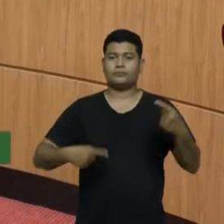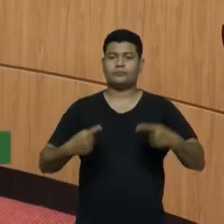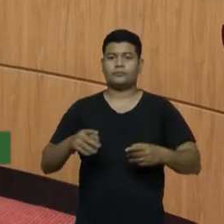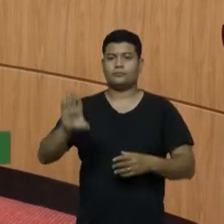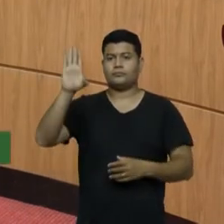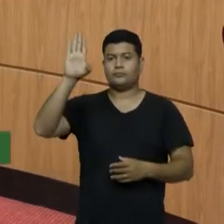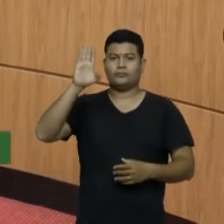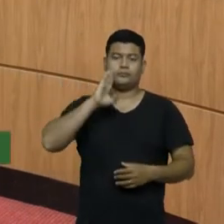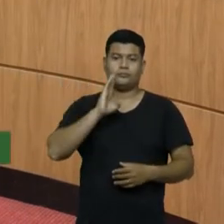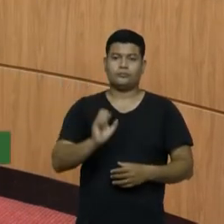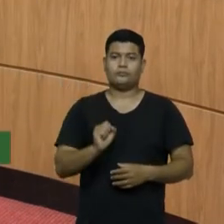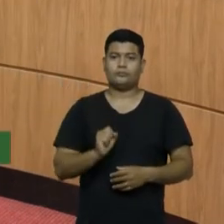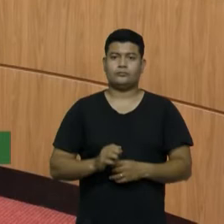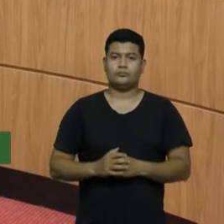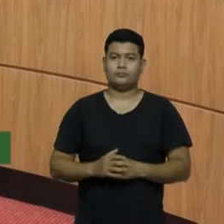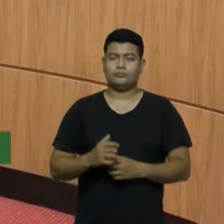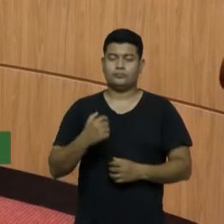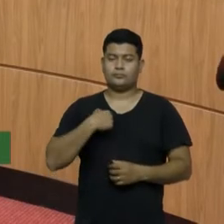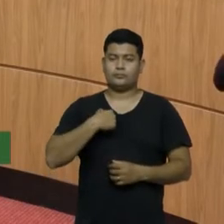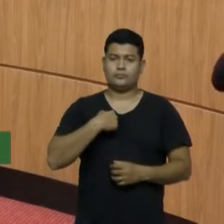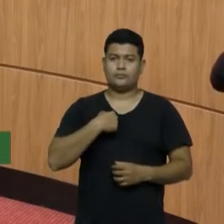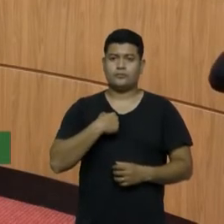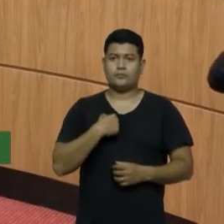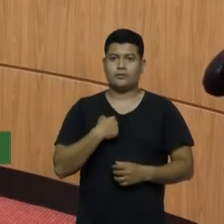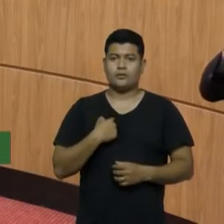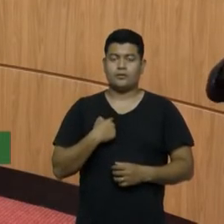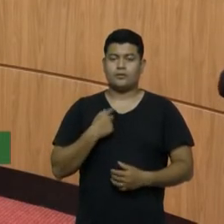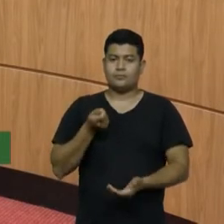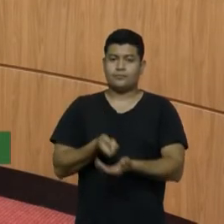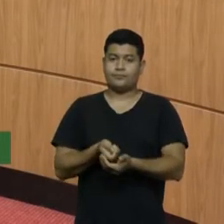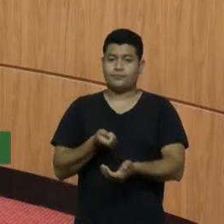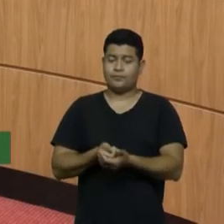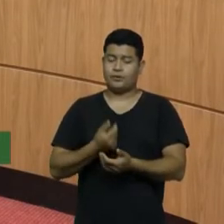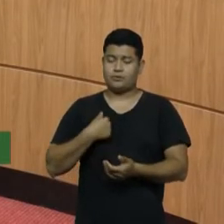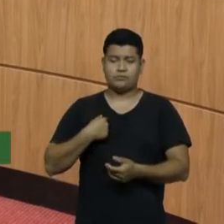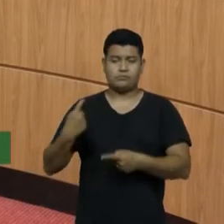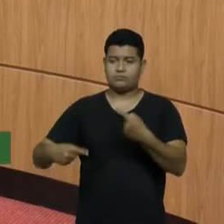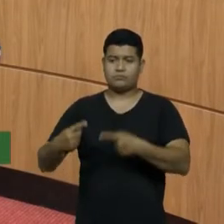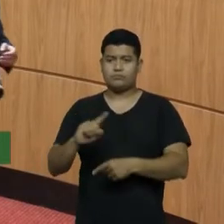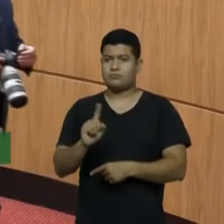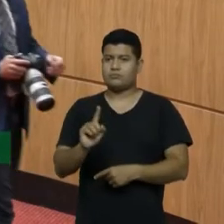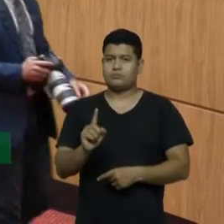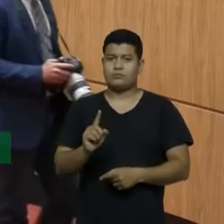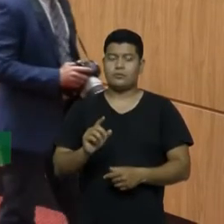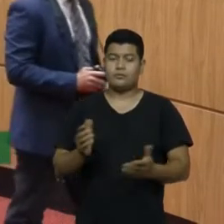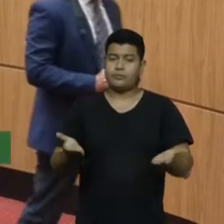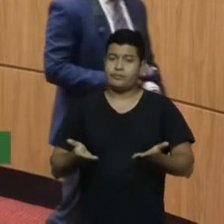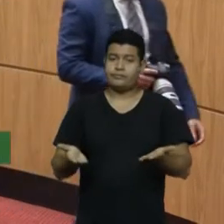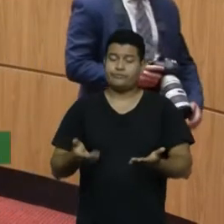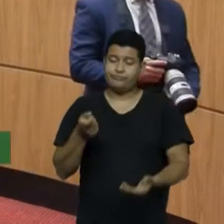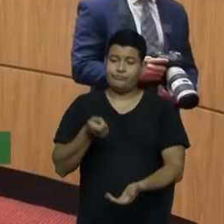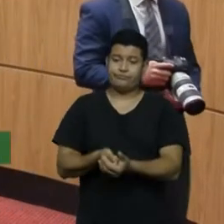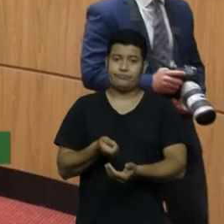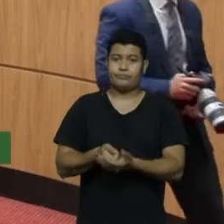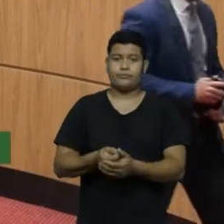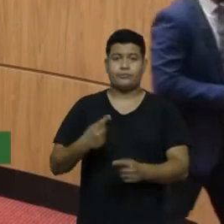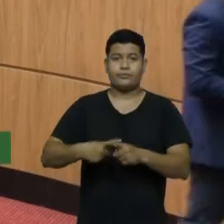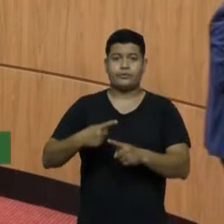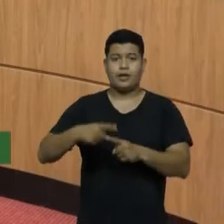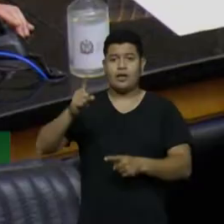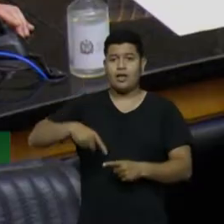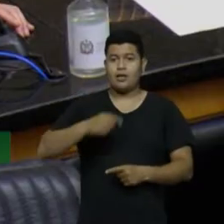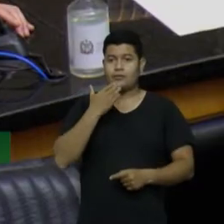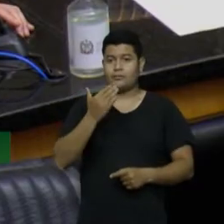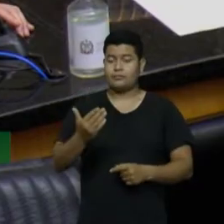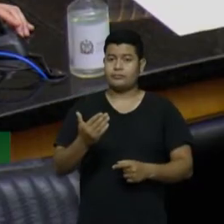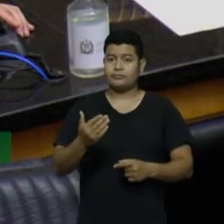Bruno. Não, eu sou... Então, eu sou obrigado... Eu não ia discutir, claro, enfim. É um requerimento para trazer transparência,